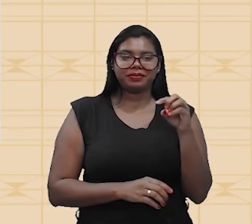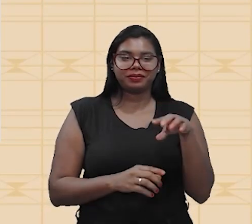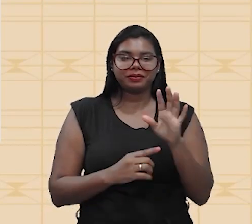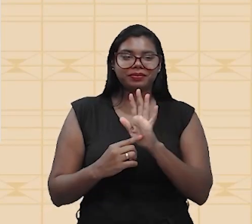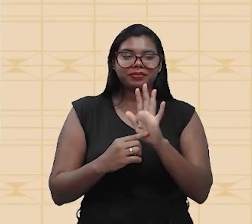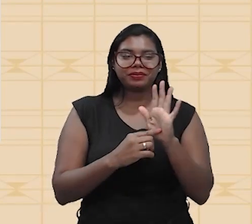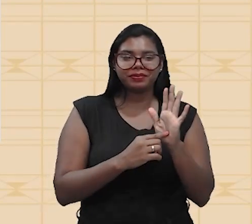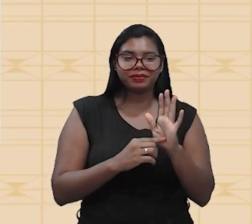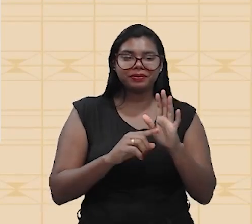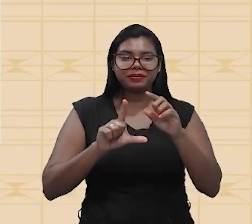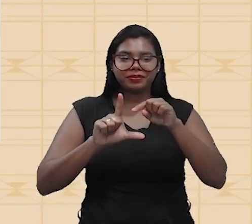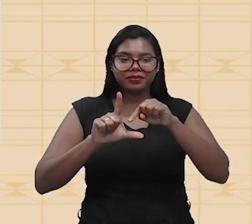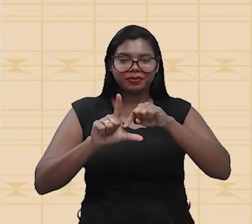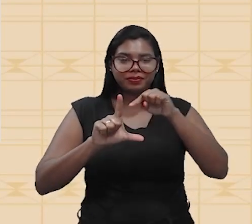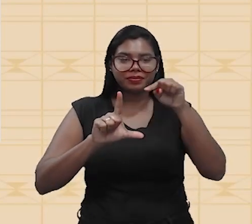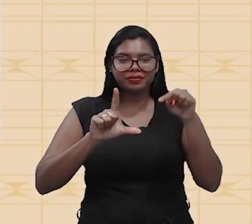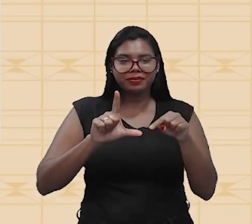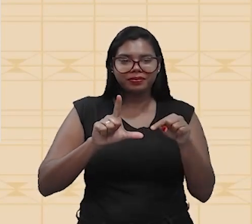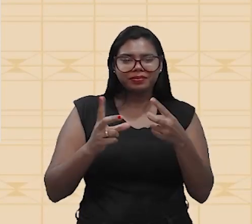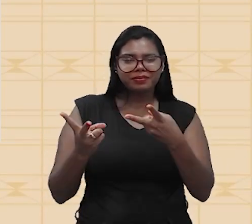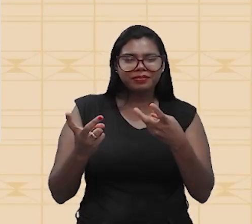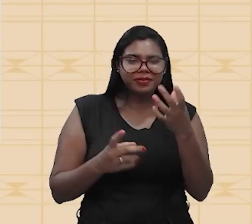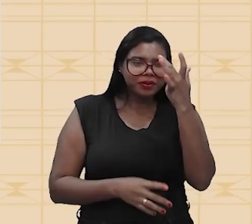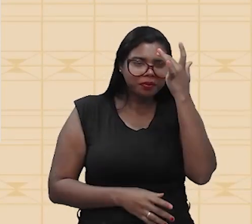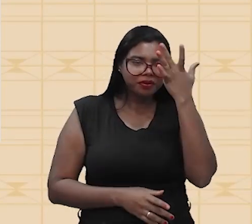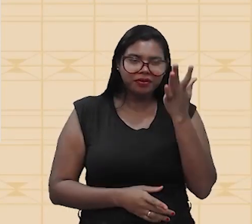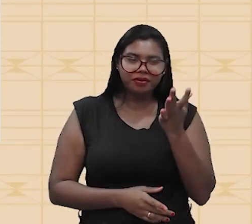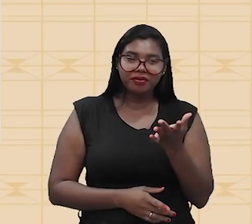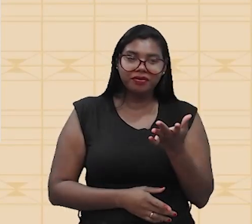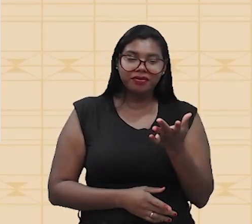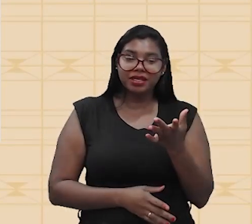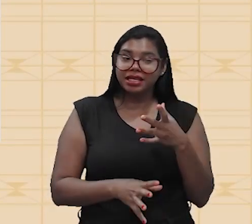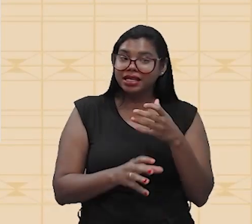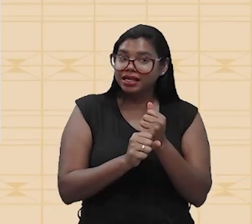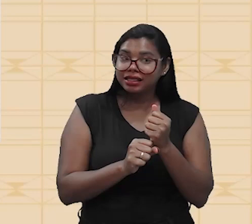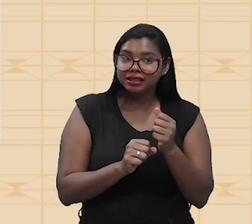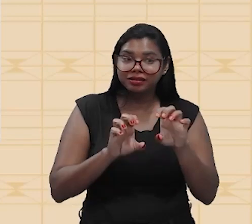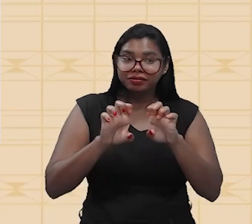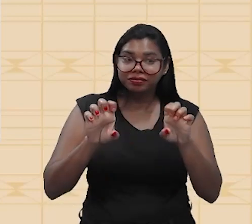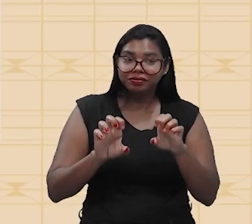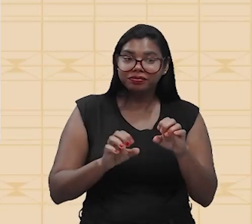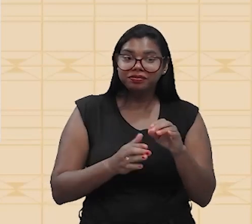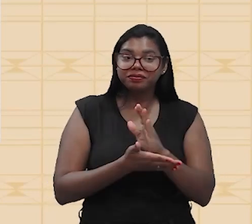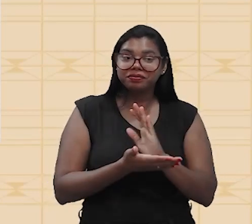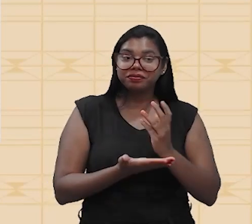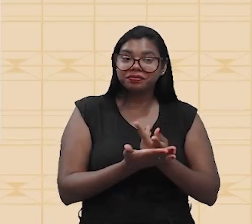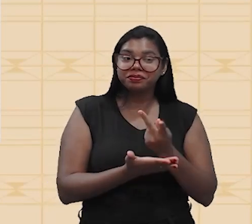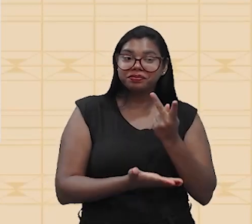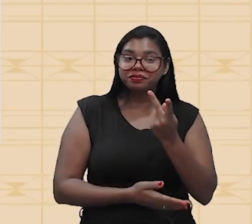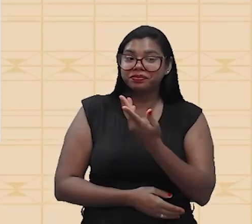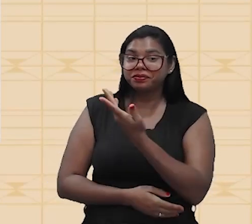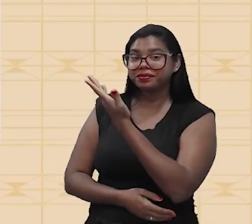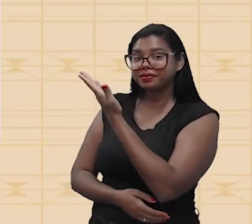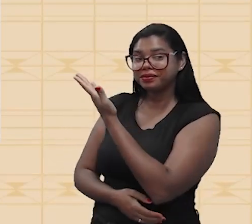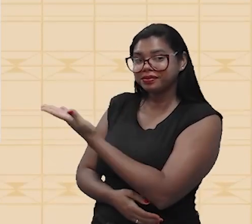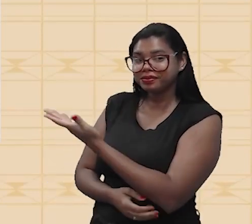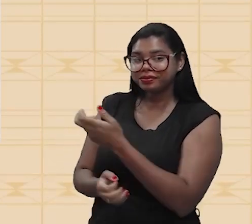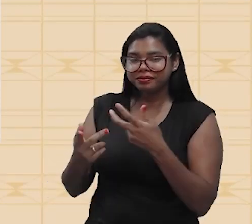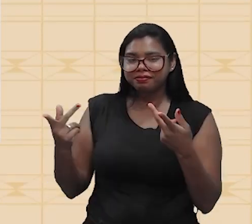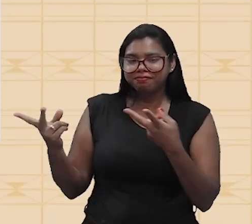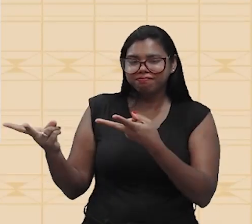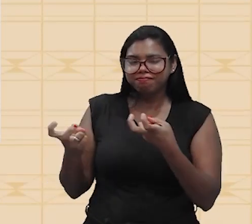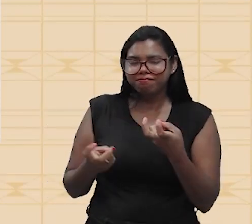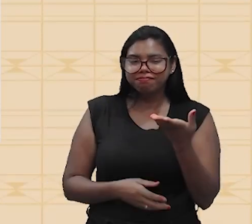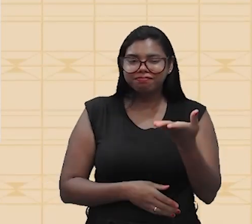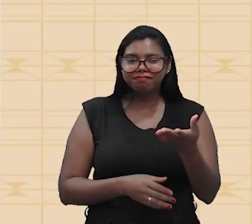eixo Y. Percebeu como é fácil? Veja, nem fiz conta, mas cheguei nesse resultado. Outra coisa que eu comecei a perceber com vocês, que eu